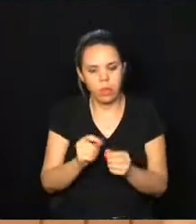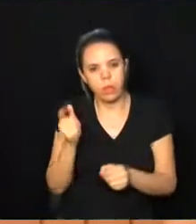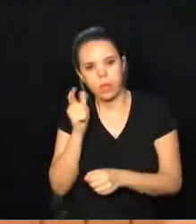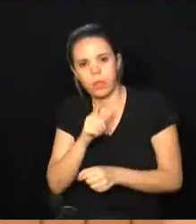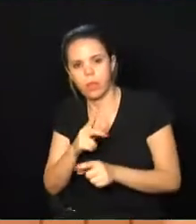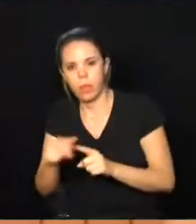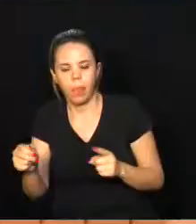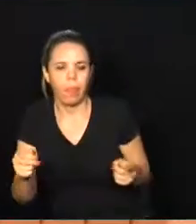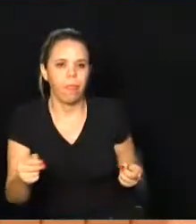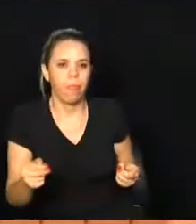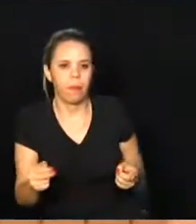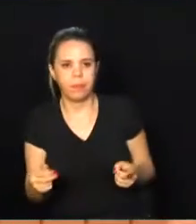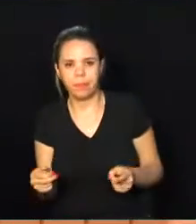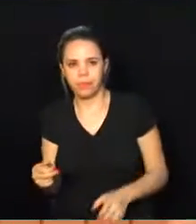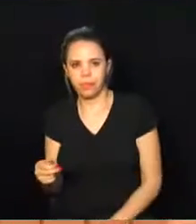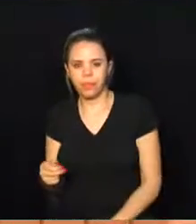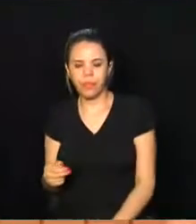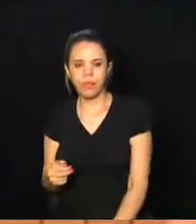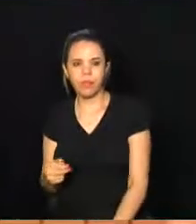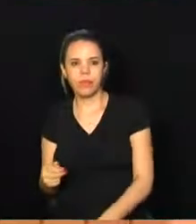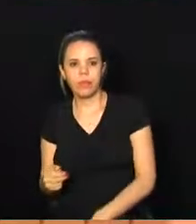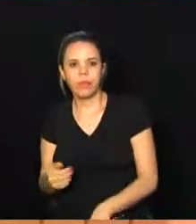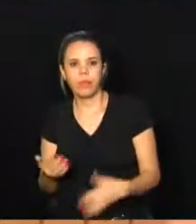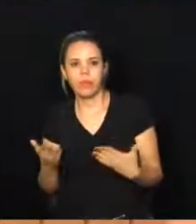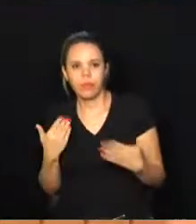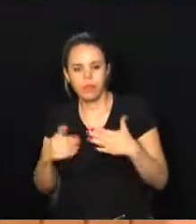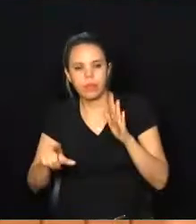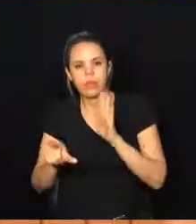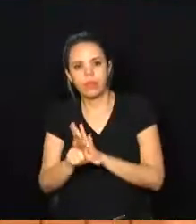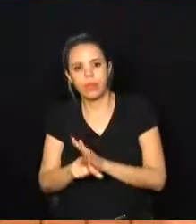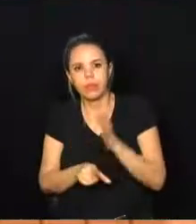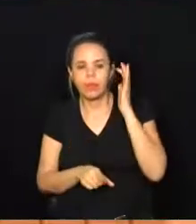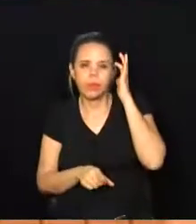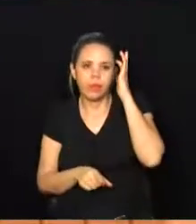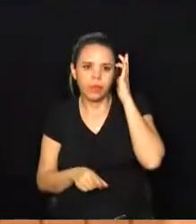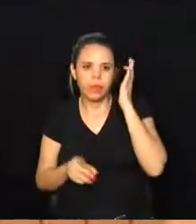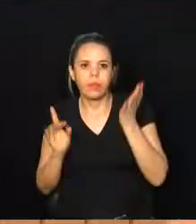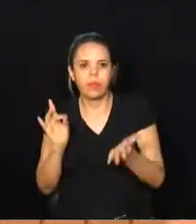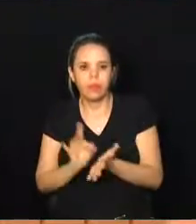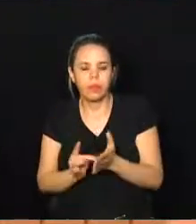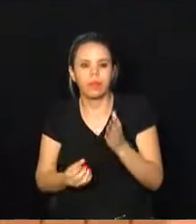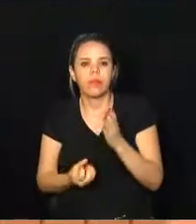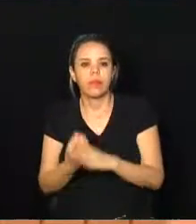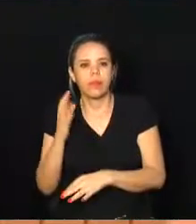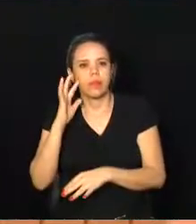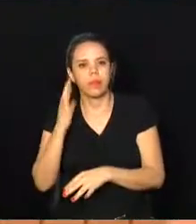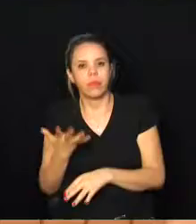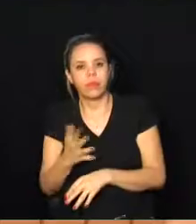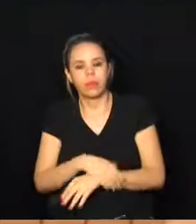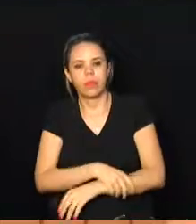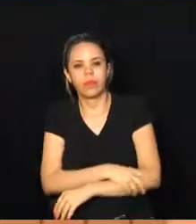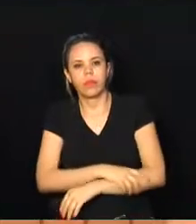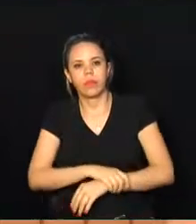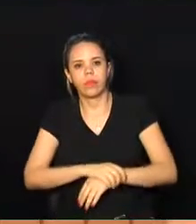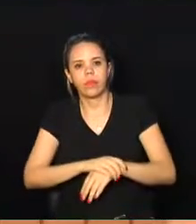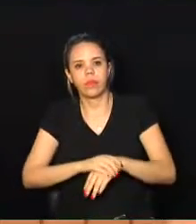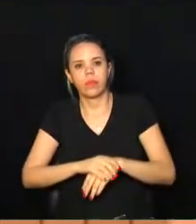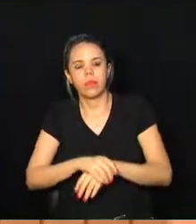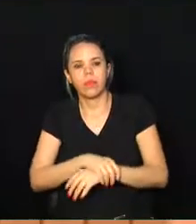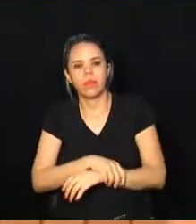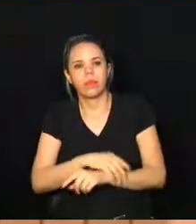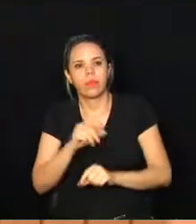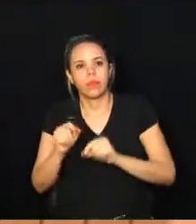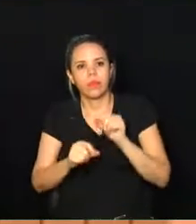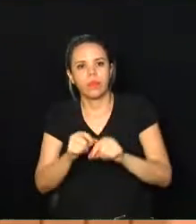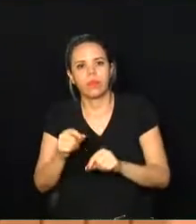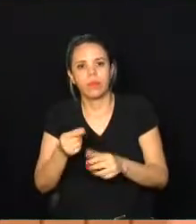consiga não só ficar debatendo a lei, mas efetivamente criar soluções para que a